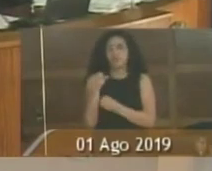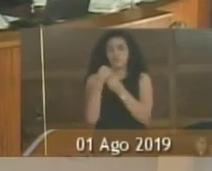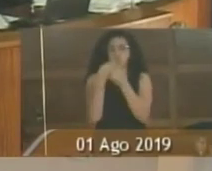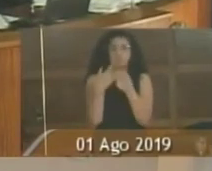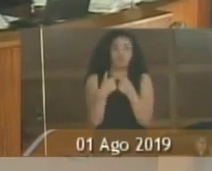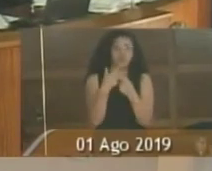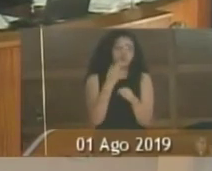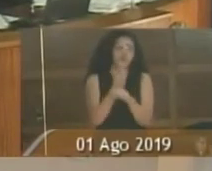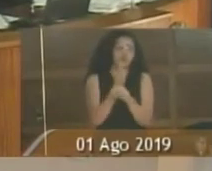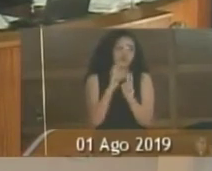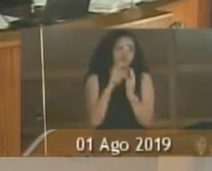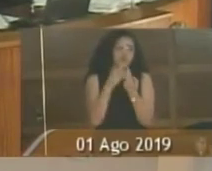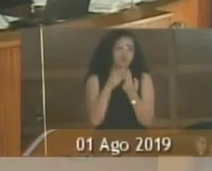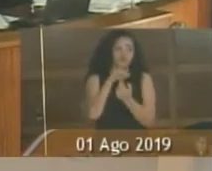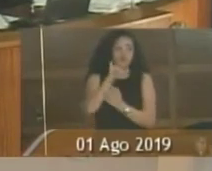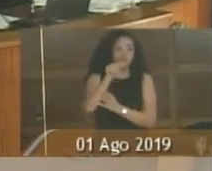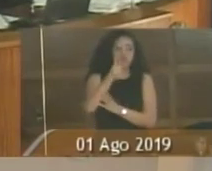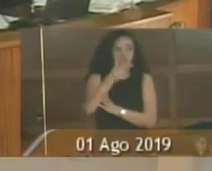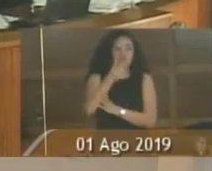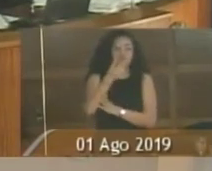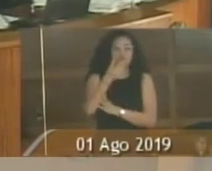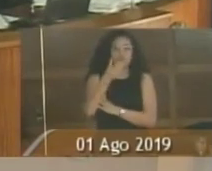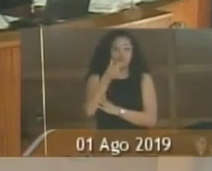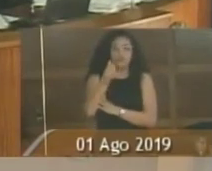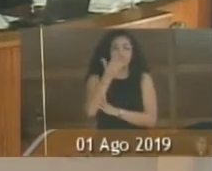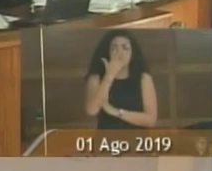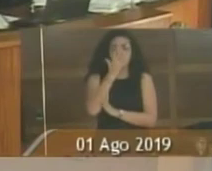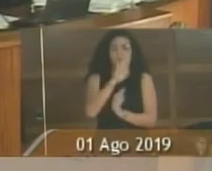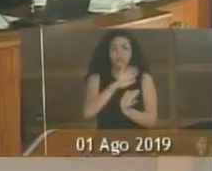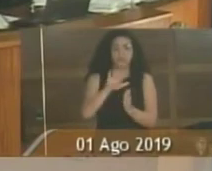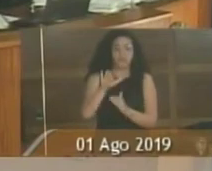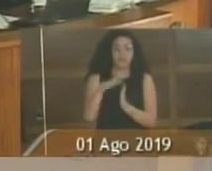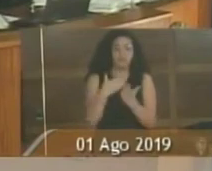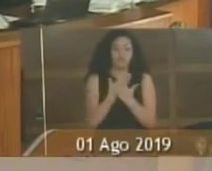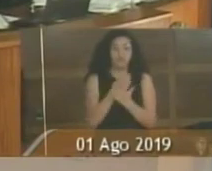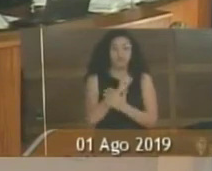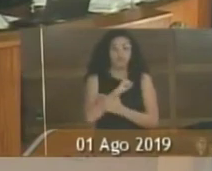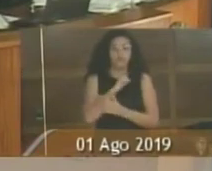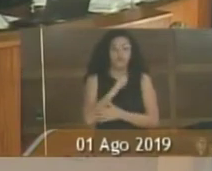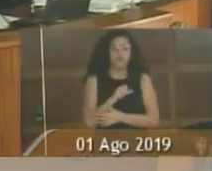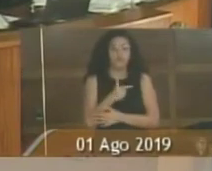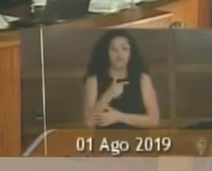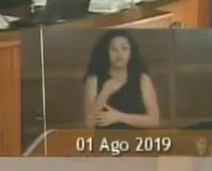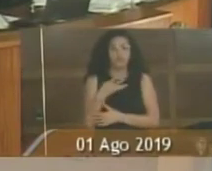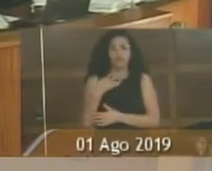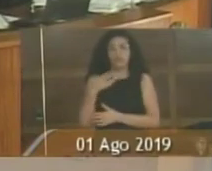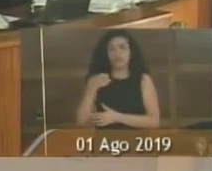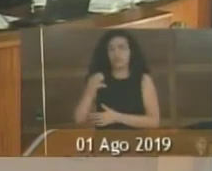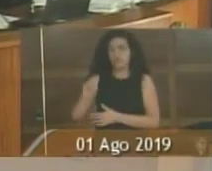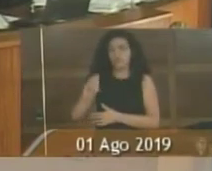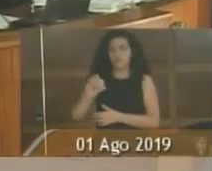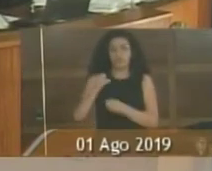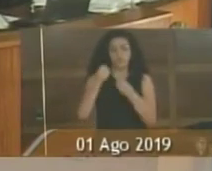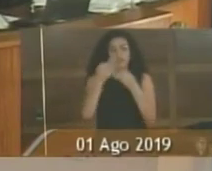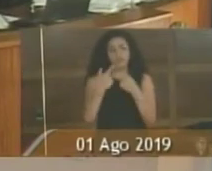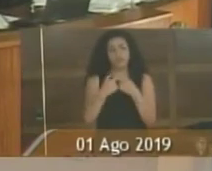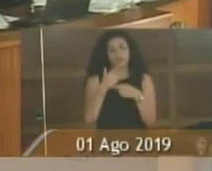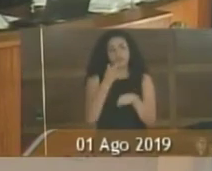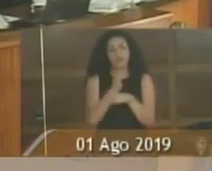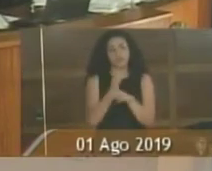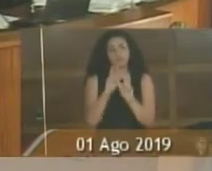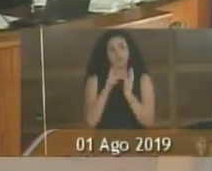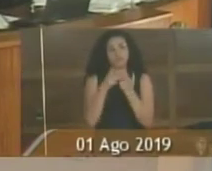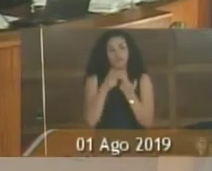na sessão do dia 26 de fevereiro. Em discussão única, requerimento 249, de autoria do vereador Jean, solicitando a mesa diretora seja justificada sua ausência na